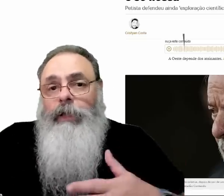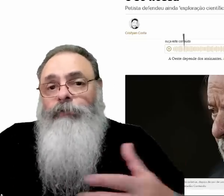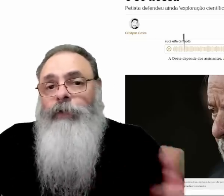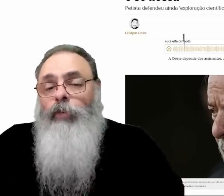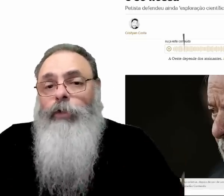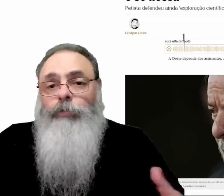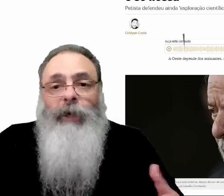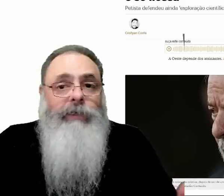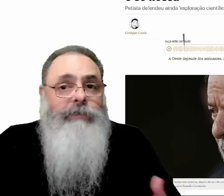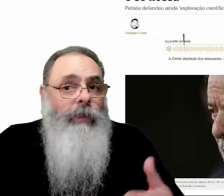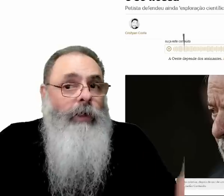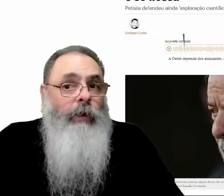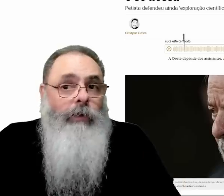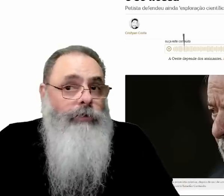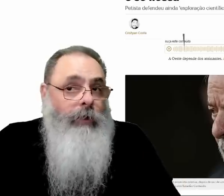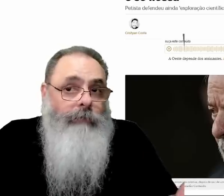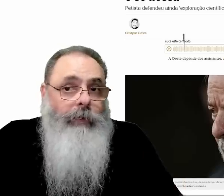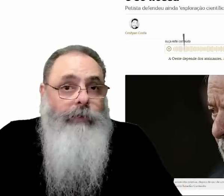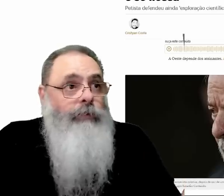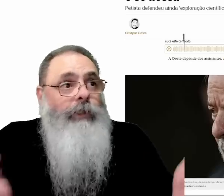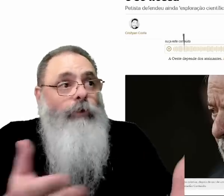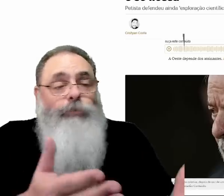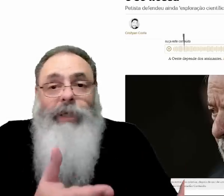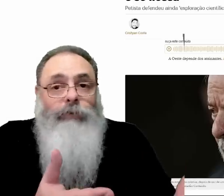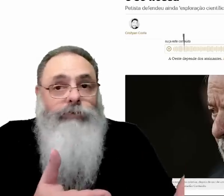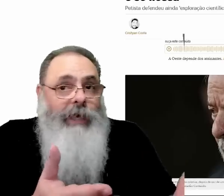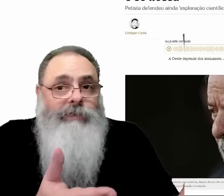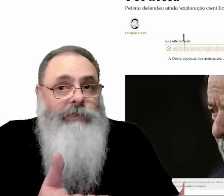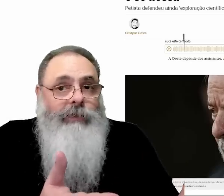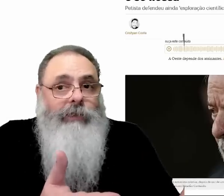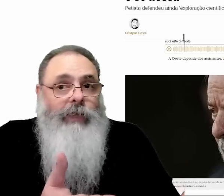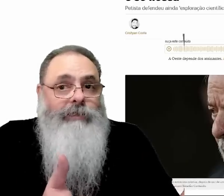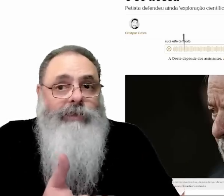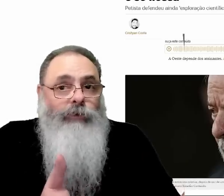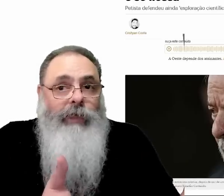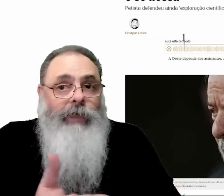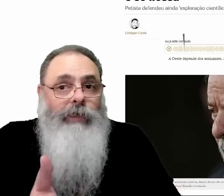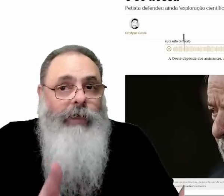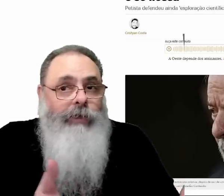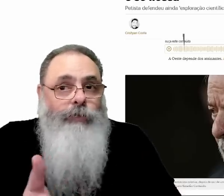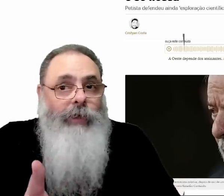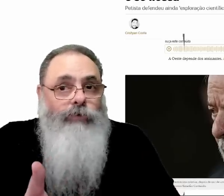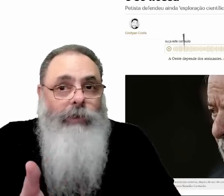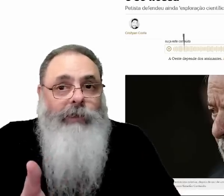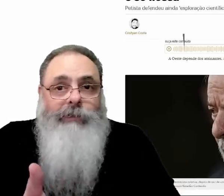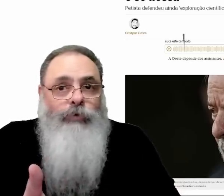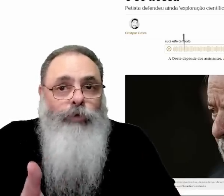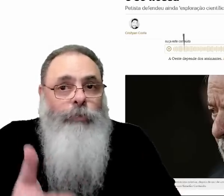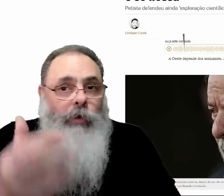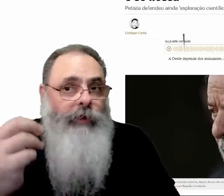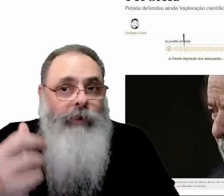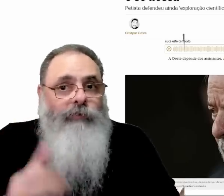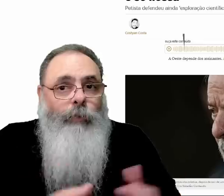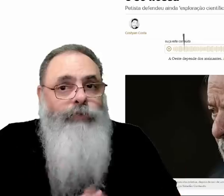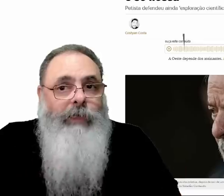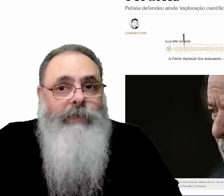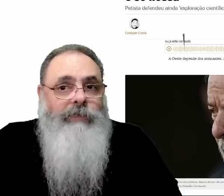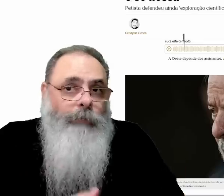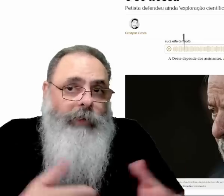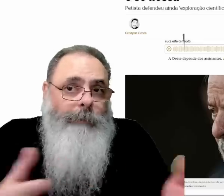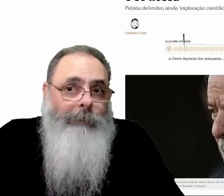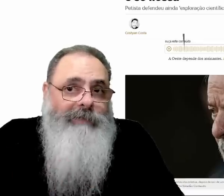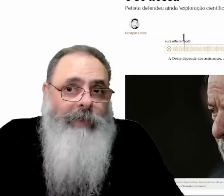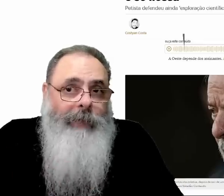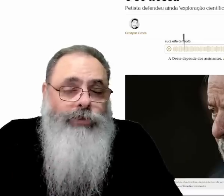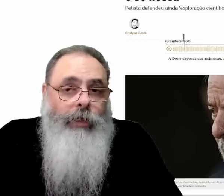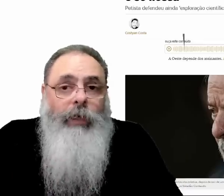que fica com outro país Olha só isso daqui é de menos essa declaração dele aqui é de menos pior foi que ele falou para os